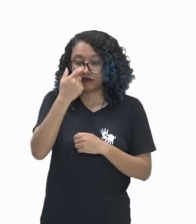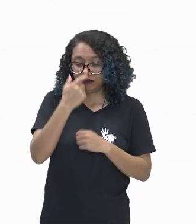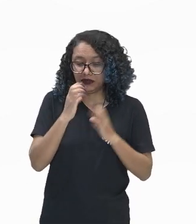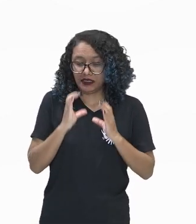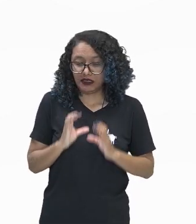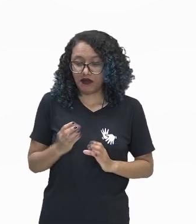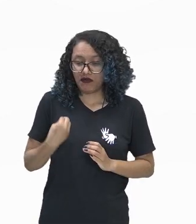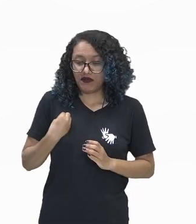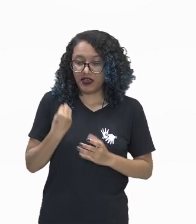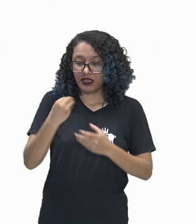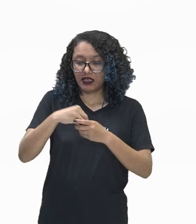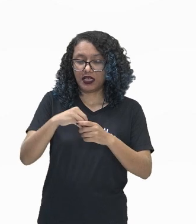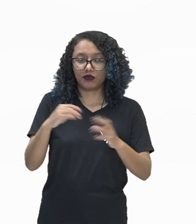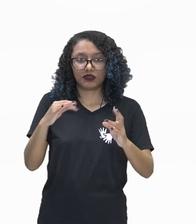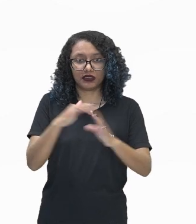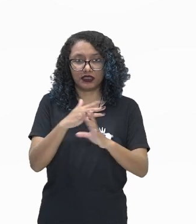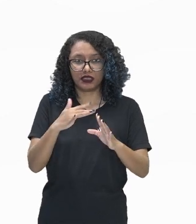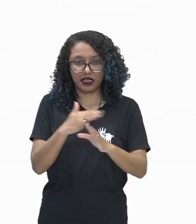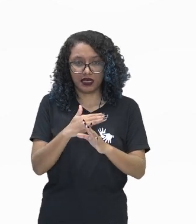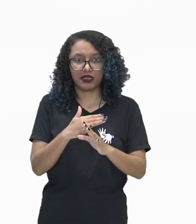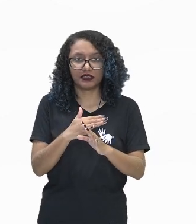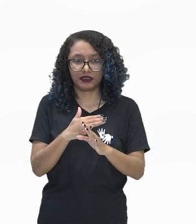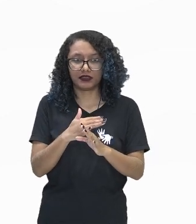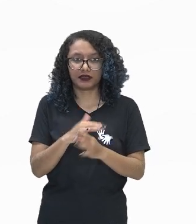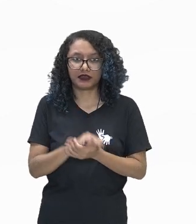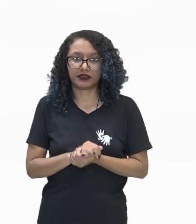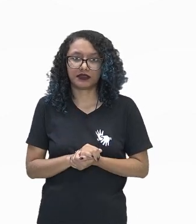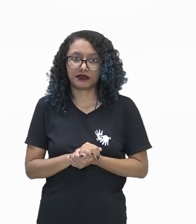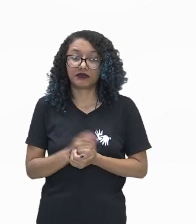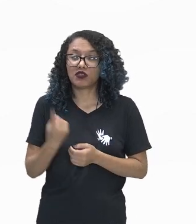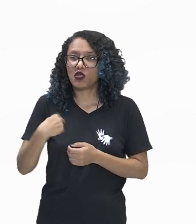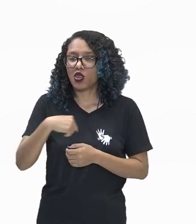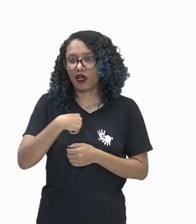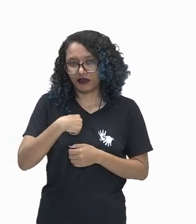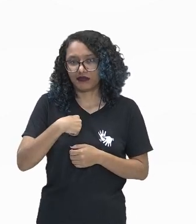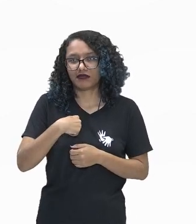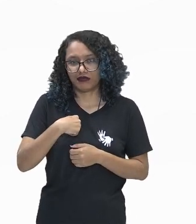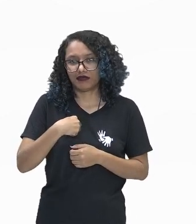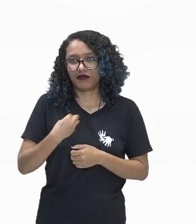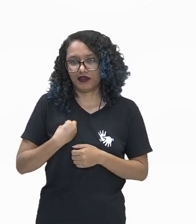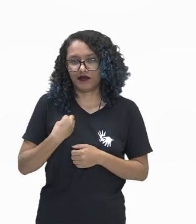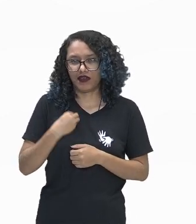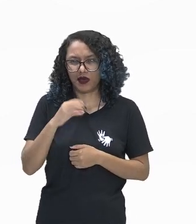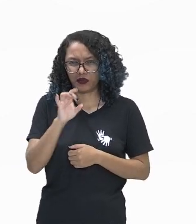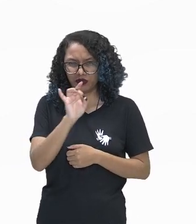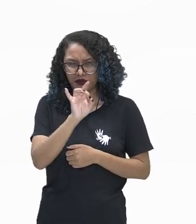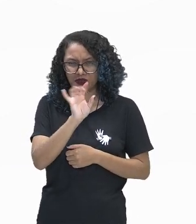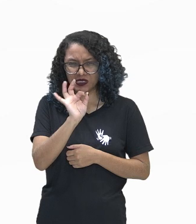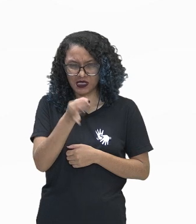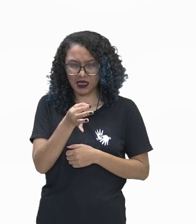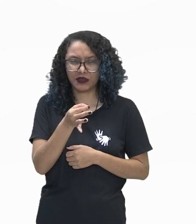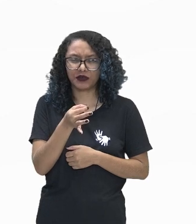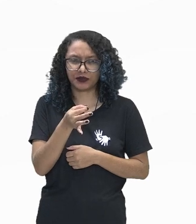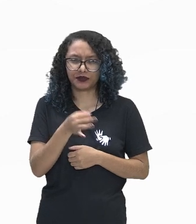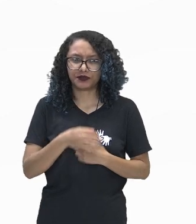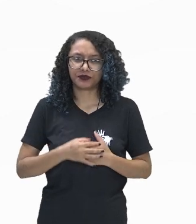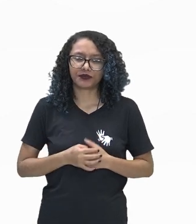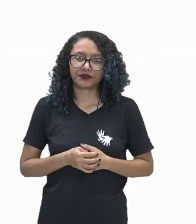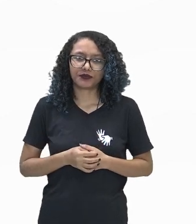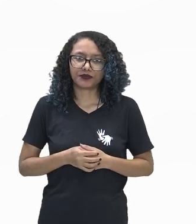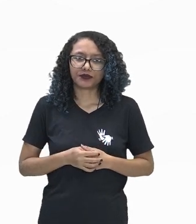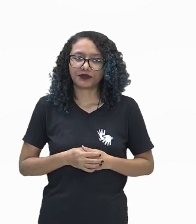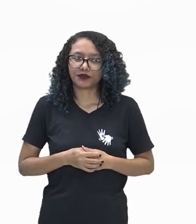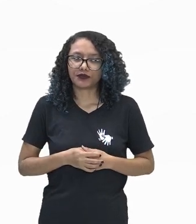cidade, somos todos nós que vivemos. Então, todos nós estamos aí com nossos direitos e